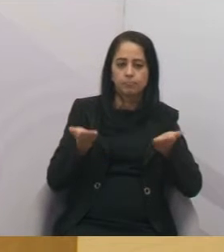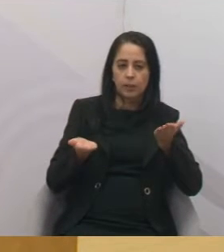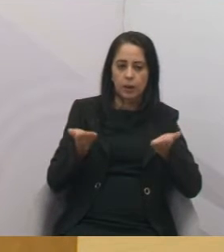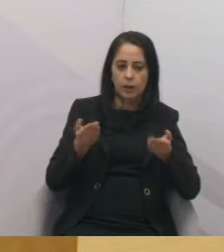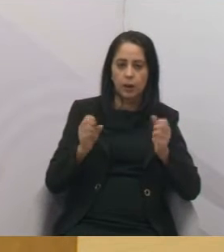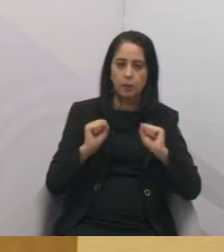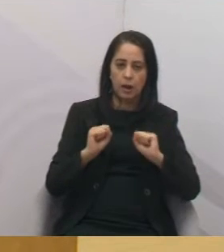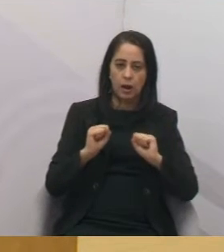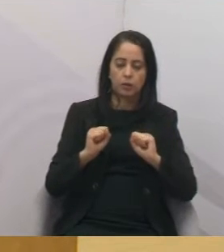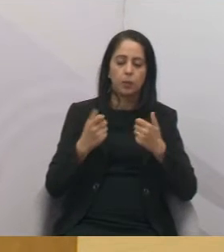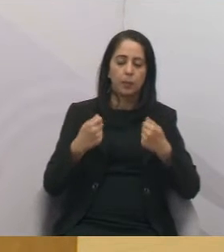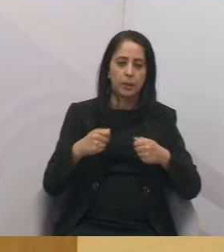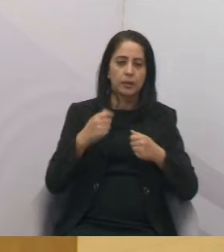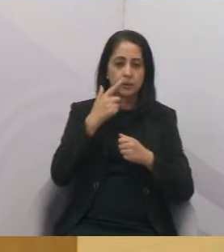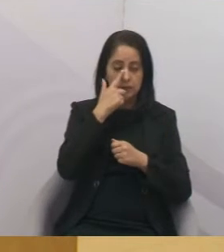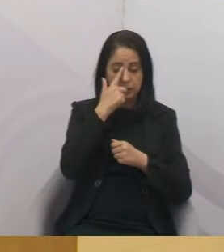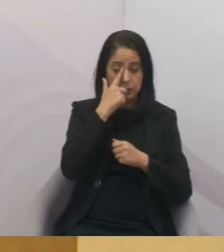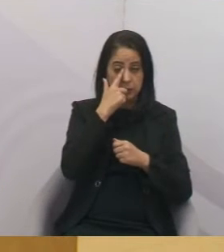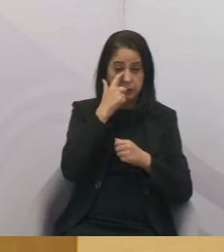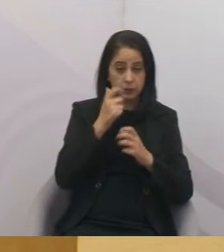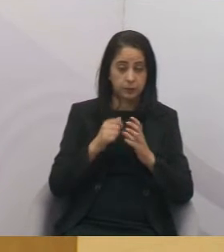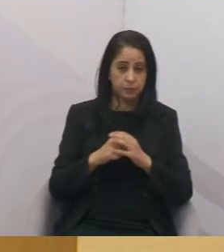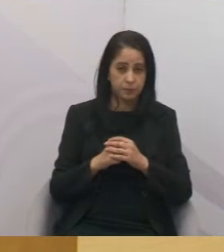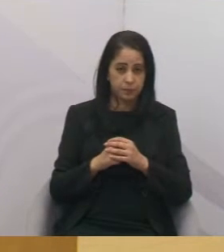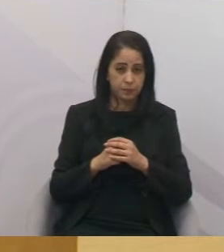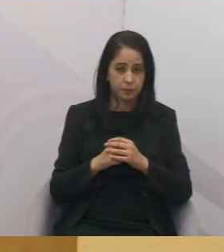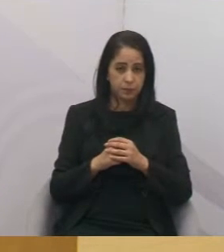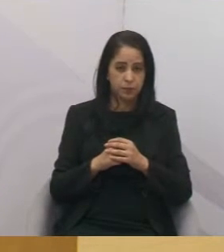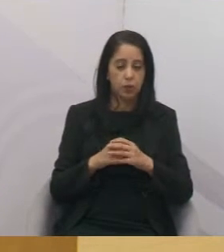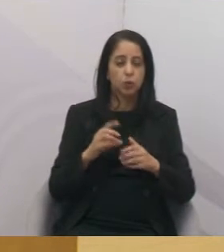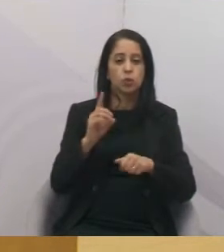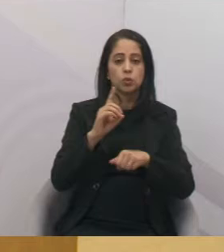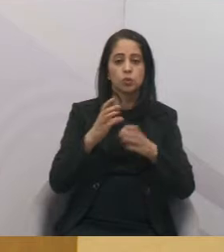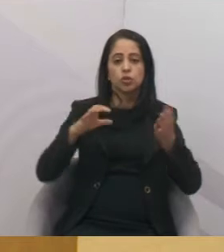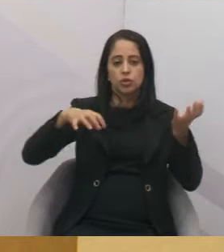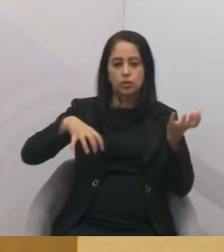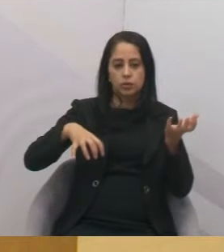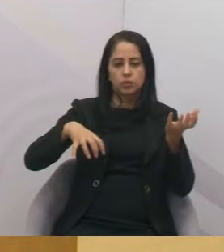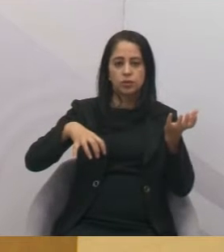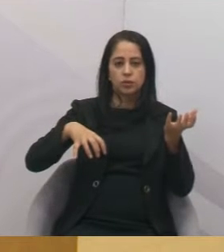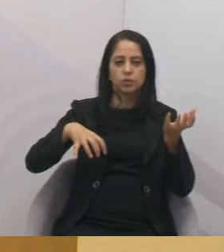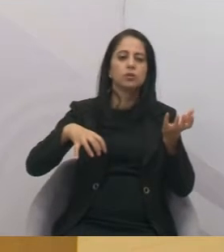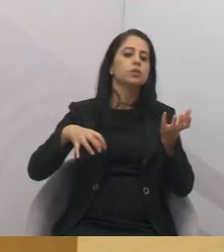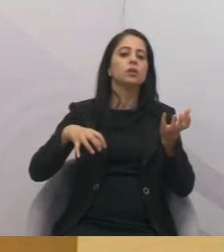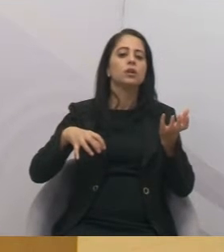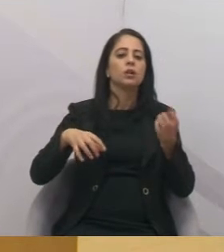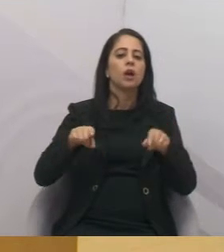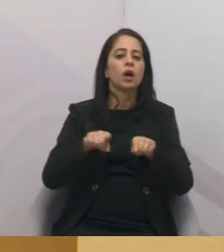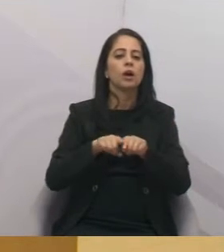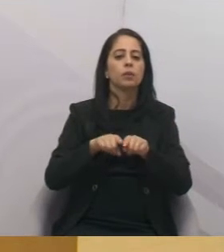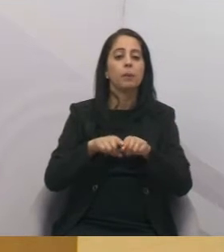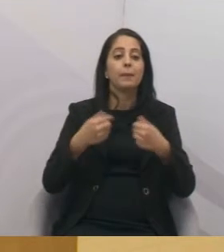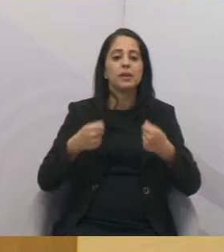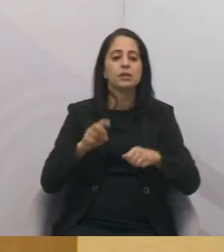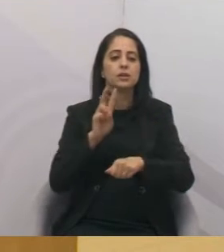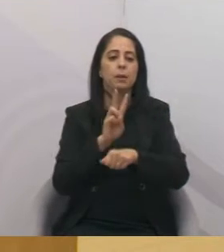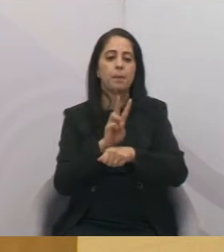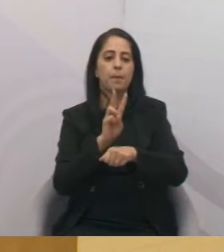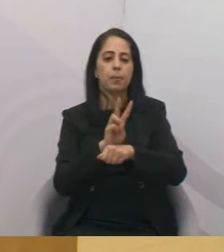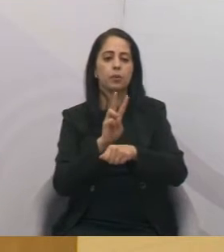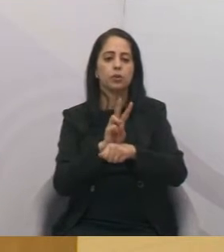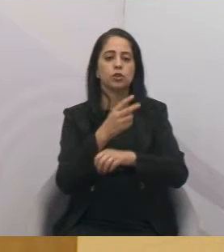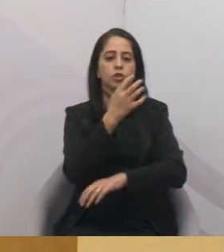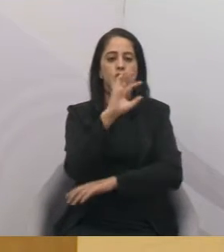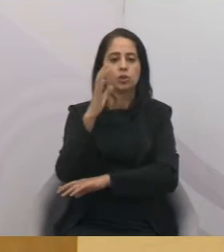comum da União, dos Estados, do Distrito Federal e dos municípios proteger o meio ambiente